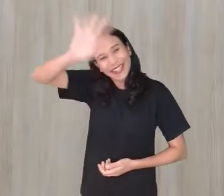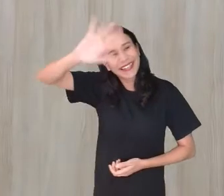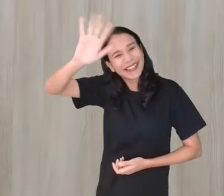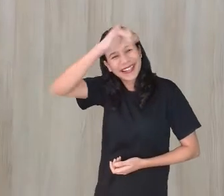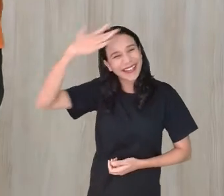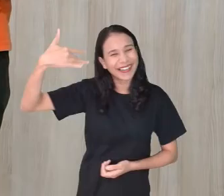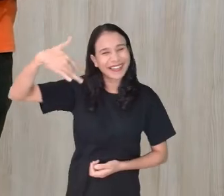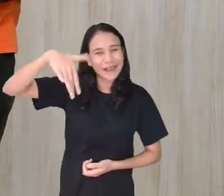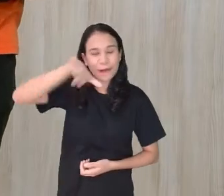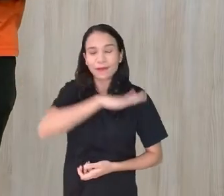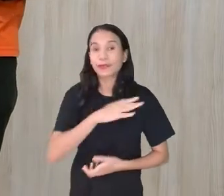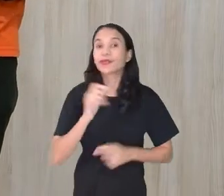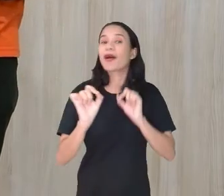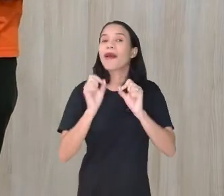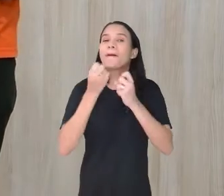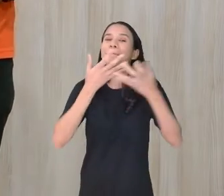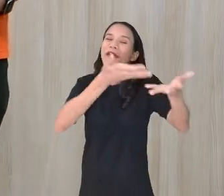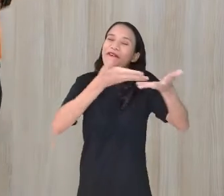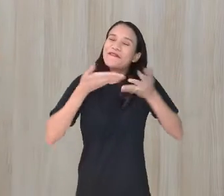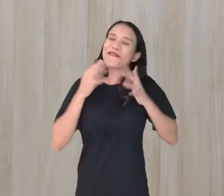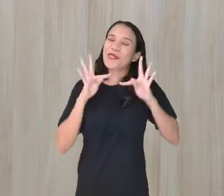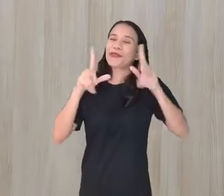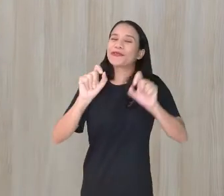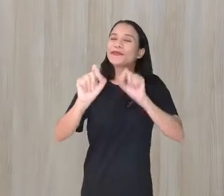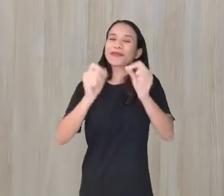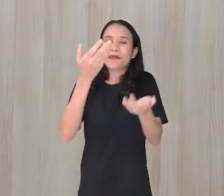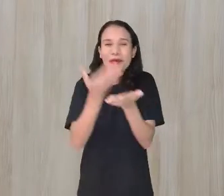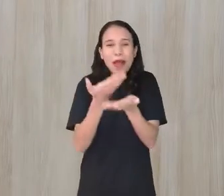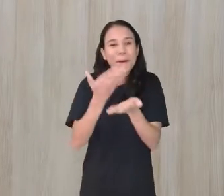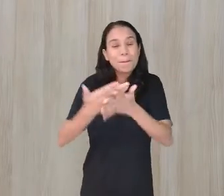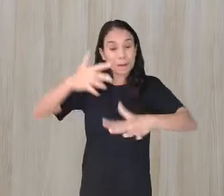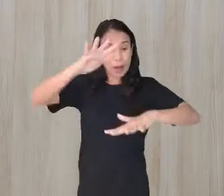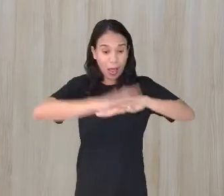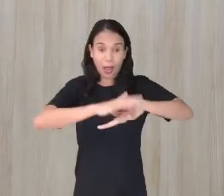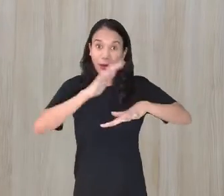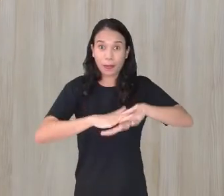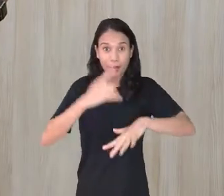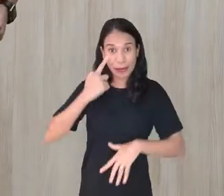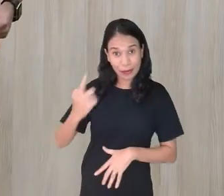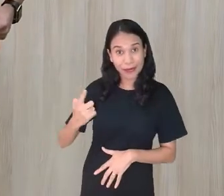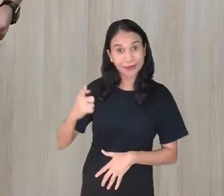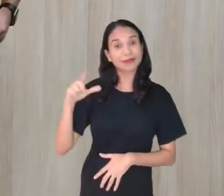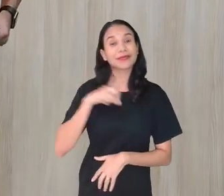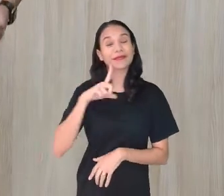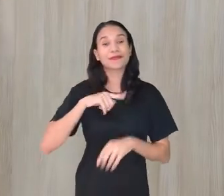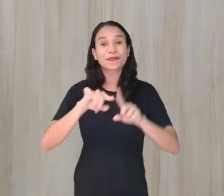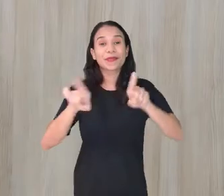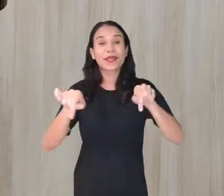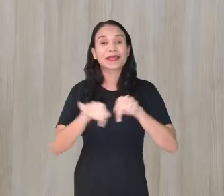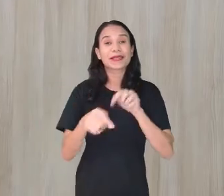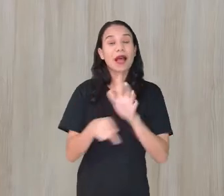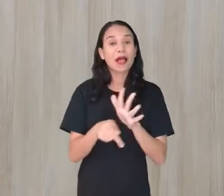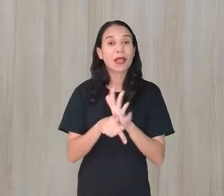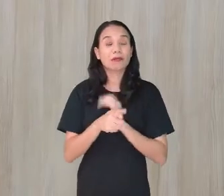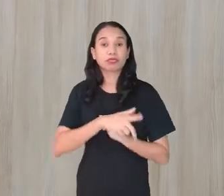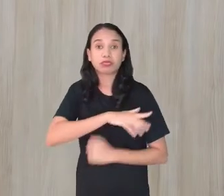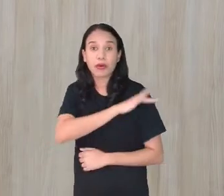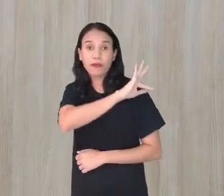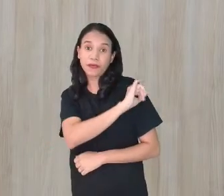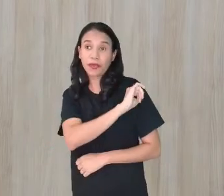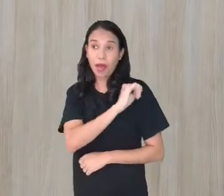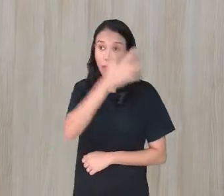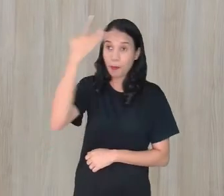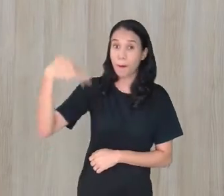Fala galerinha, seja muito bem-vindo a mais uma aula de matemática para as turmas dos anos finais,